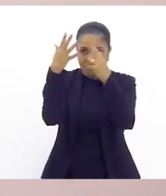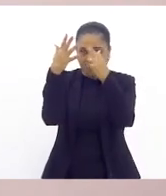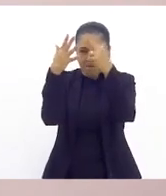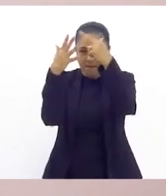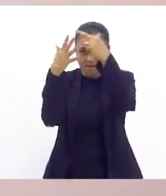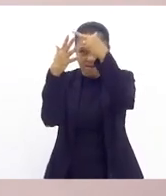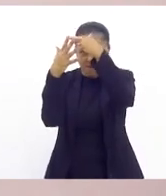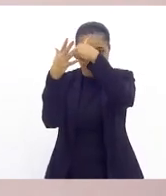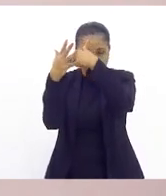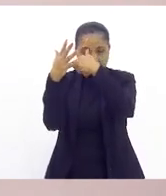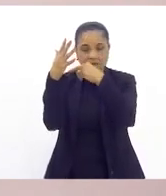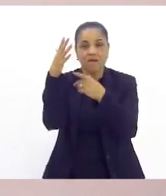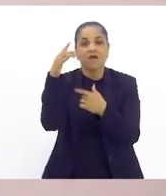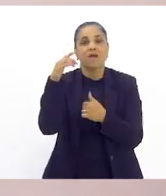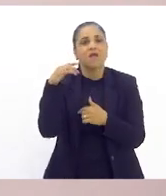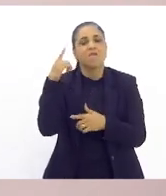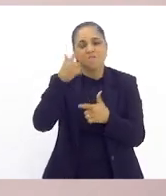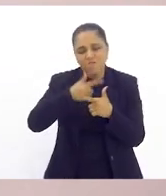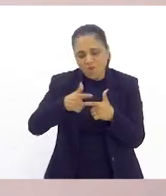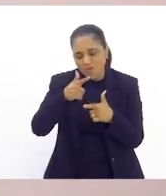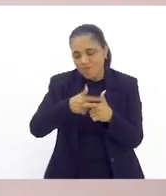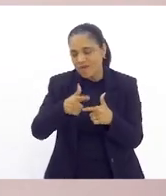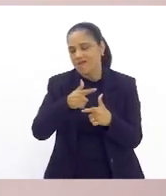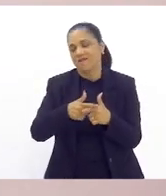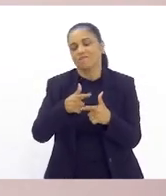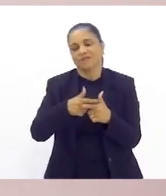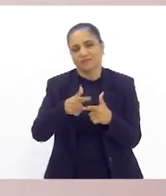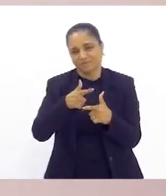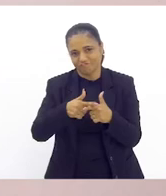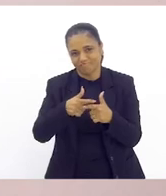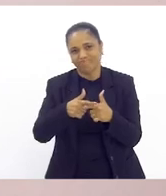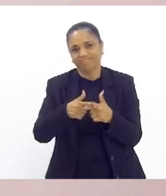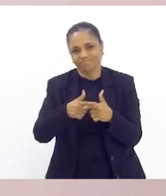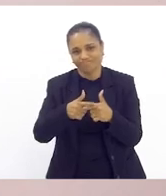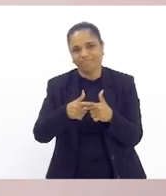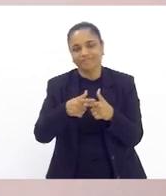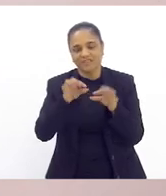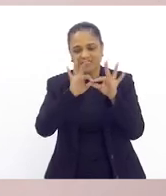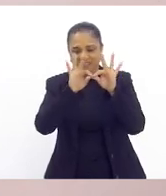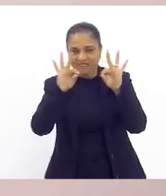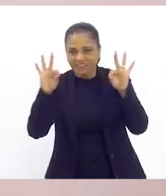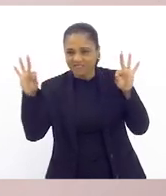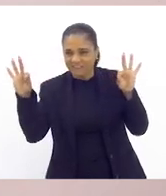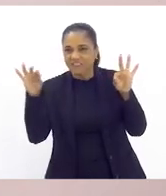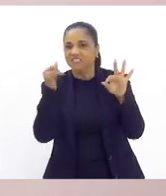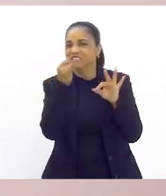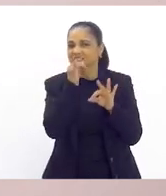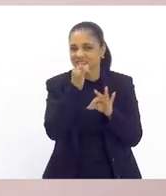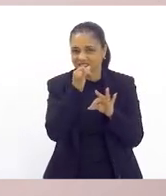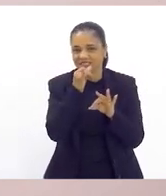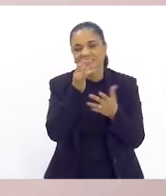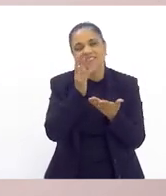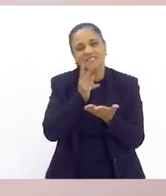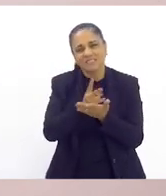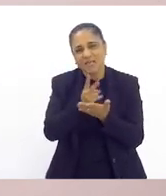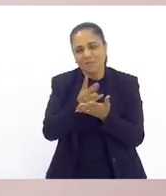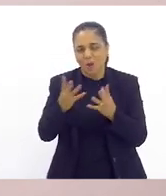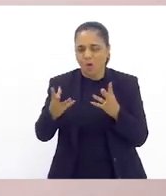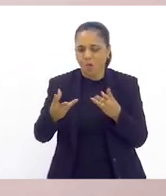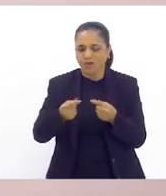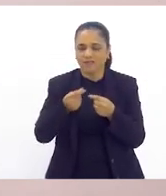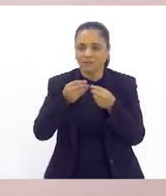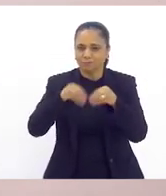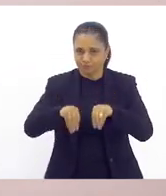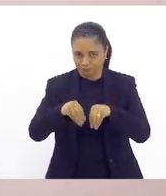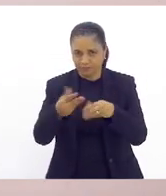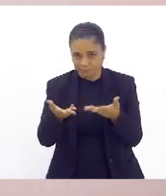poda de árvore é sempre um problema que gera muito problema de interferência na rede elétrica e aí acaba gerando problemas de qualidade